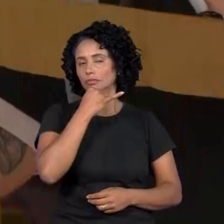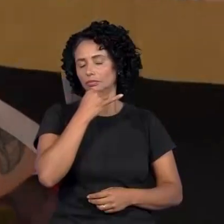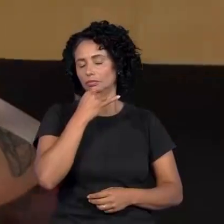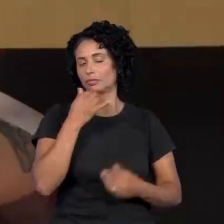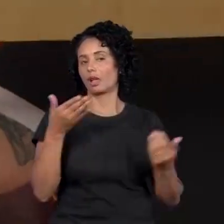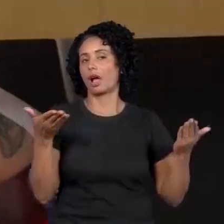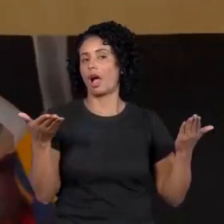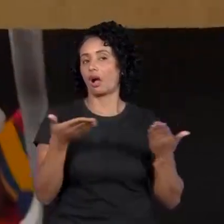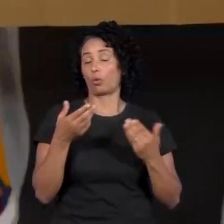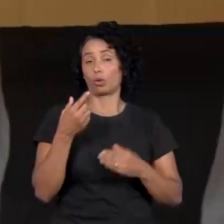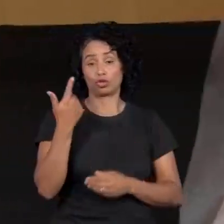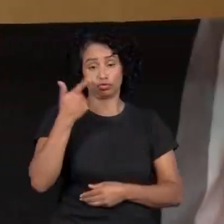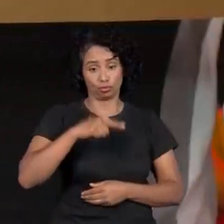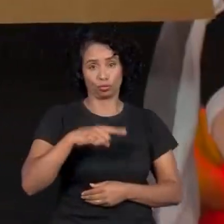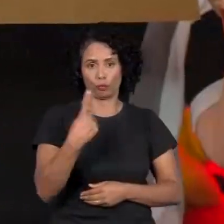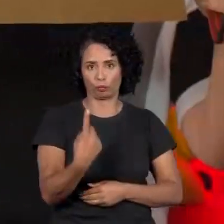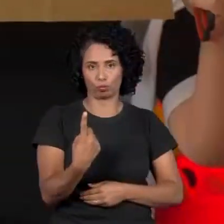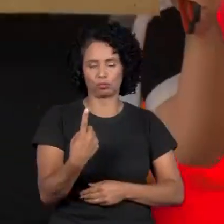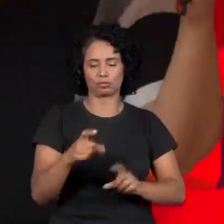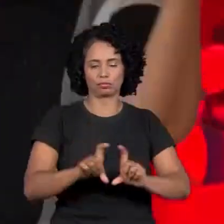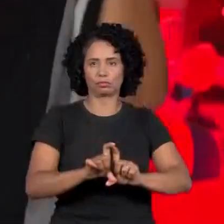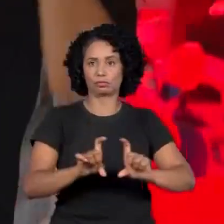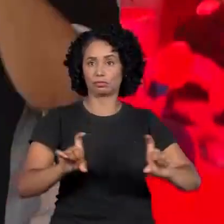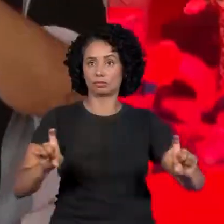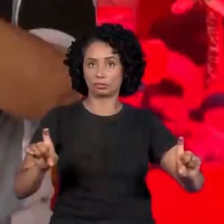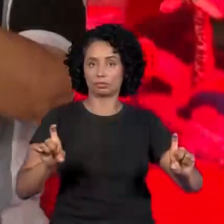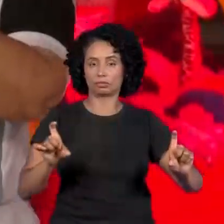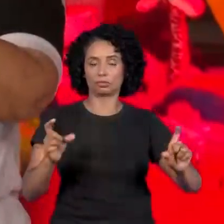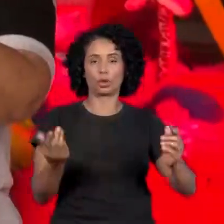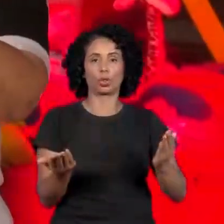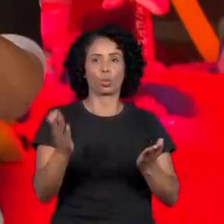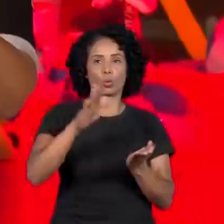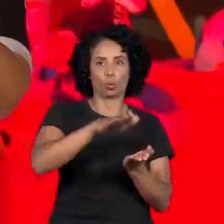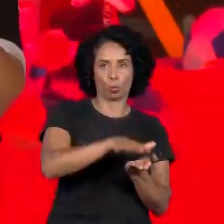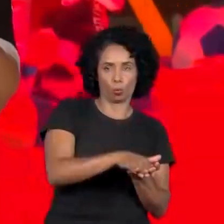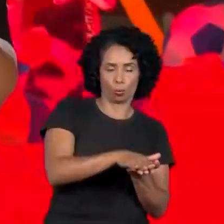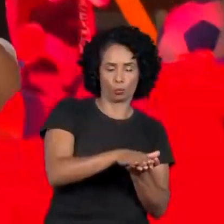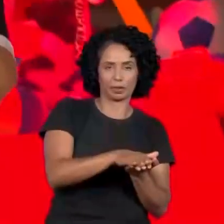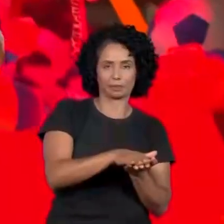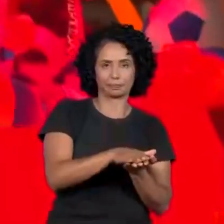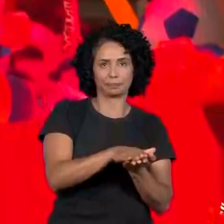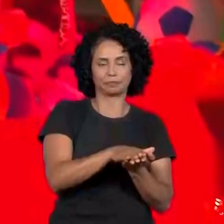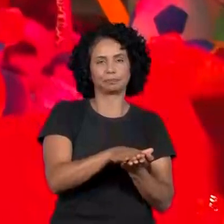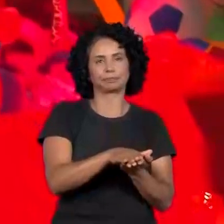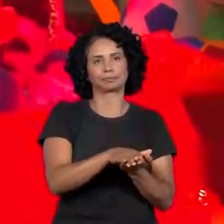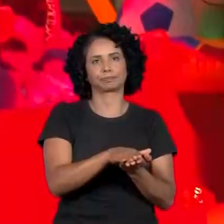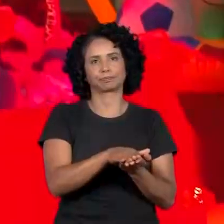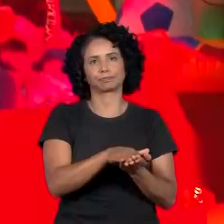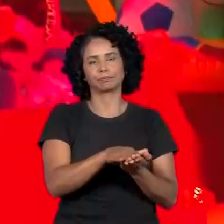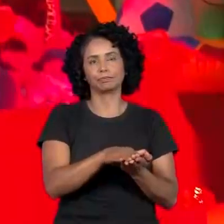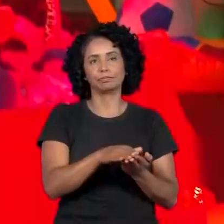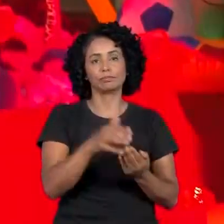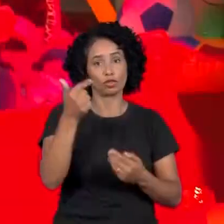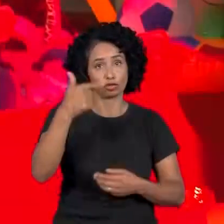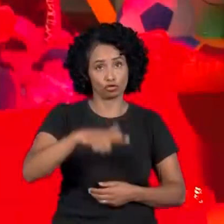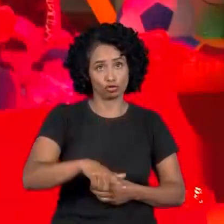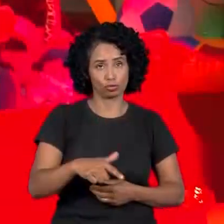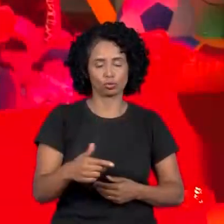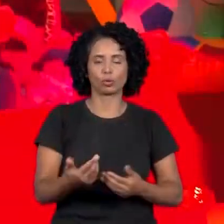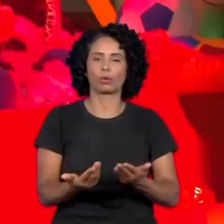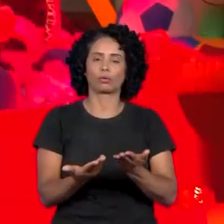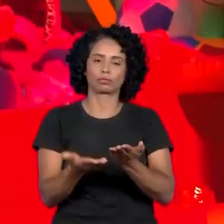tira inteira, olha. Vou dobrar na metade e vou dobrar na